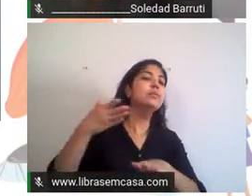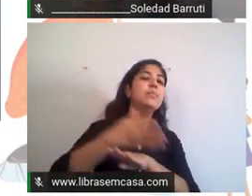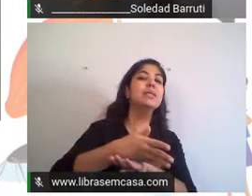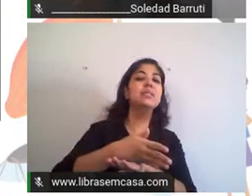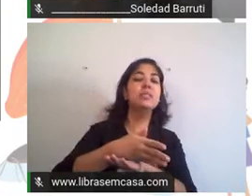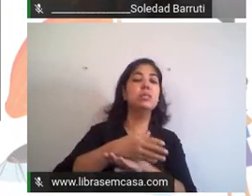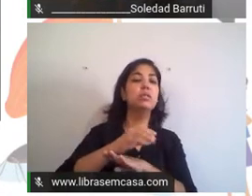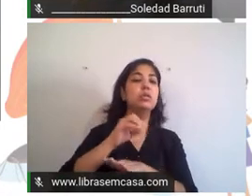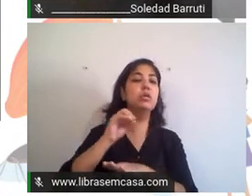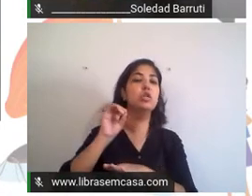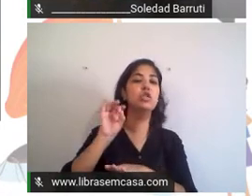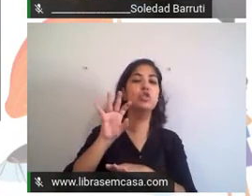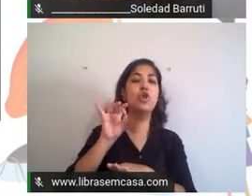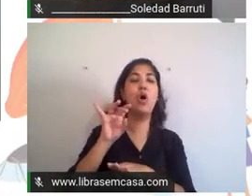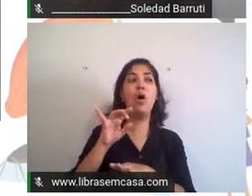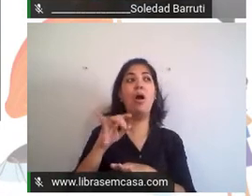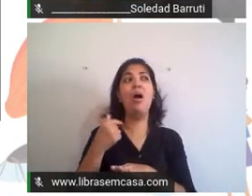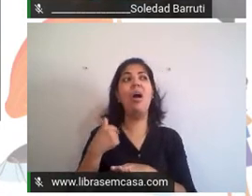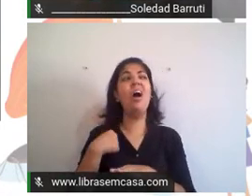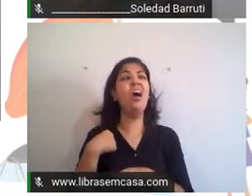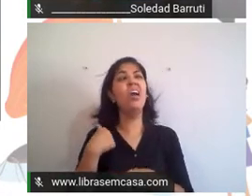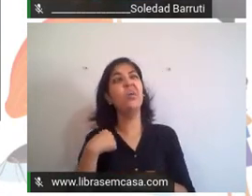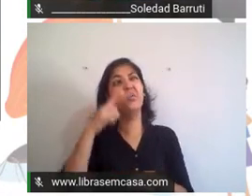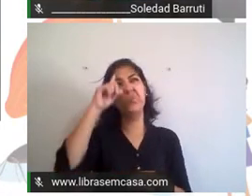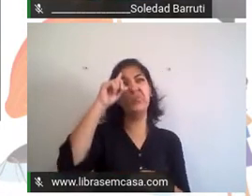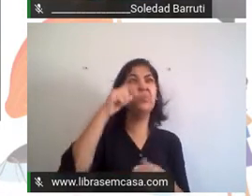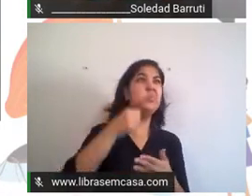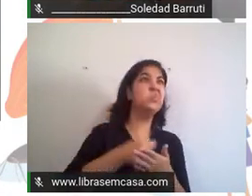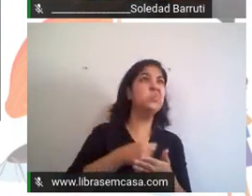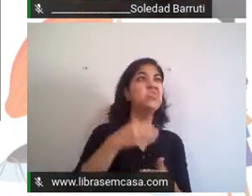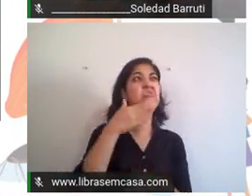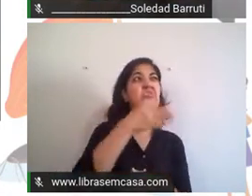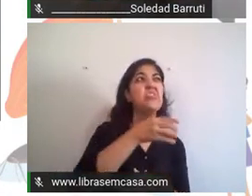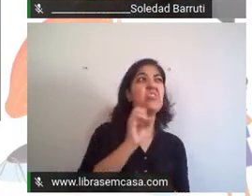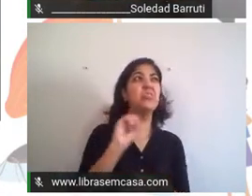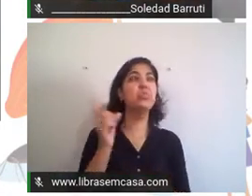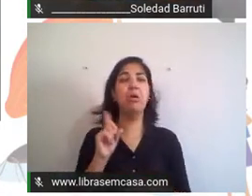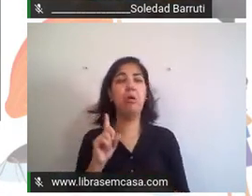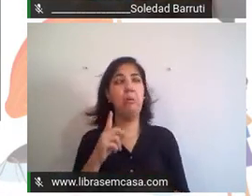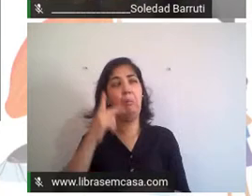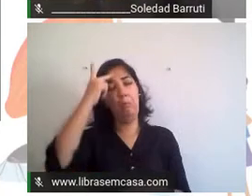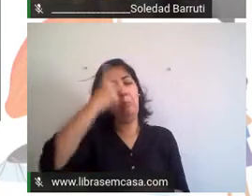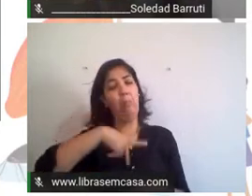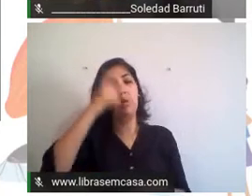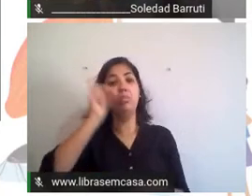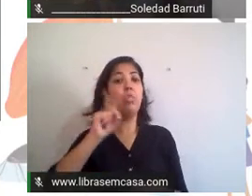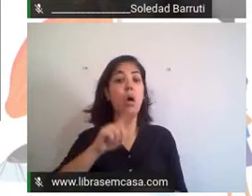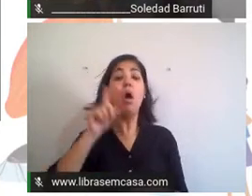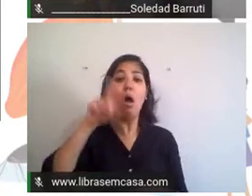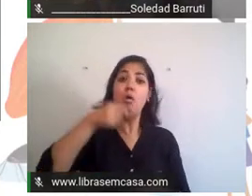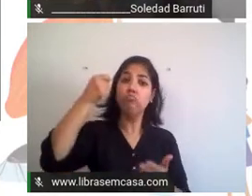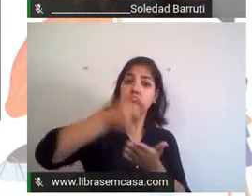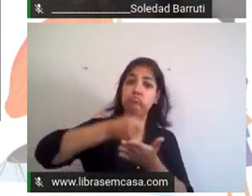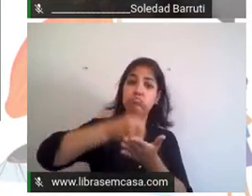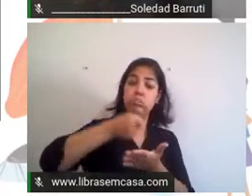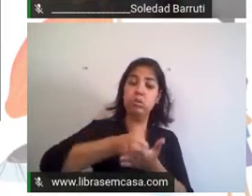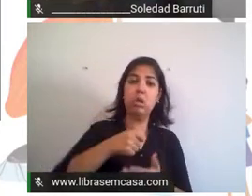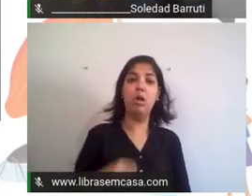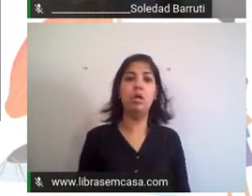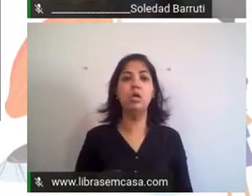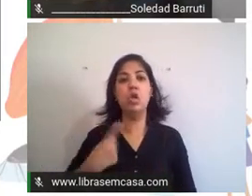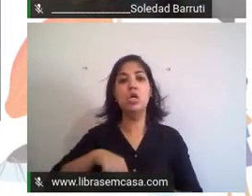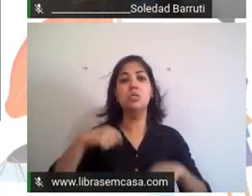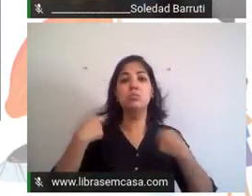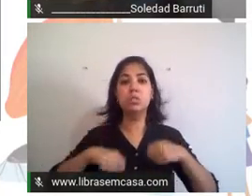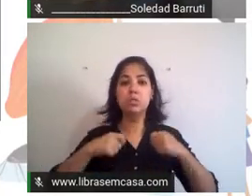uma eletiva, ela é obrigatória, sinto dizer. Para a gente conseguir o que a gente precisa conquistar no tempo que